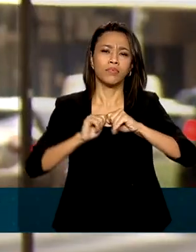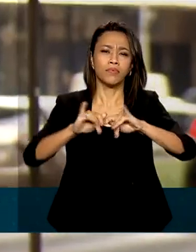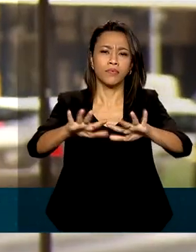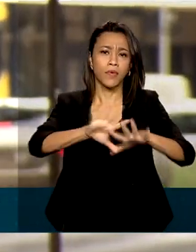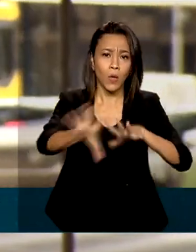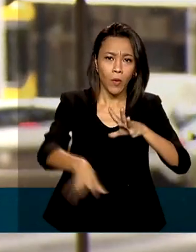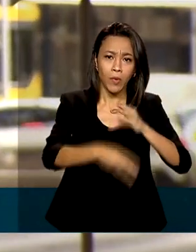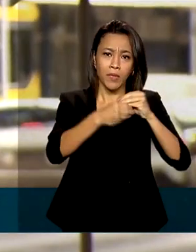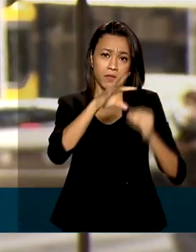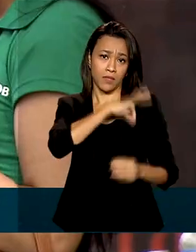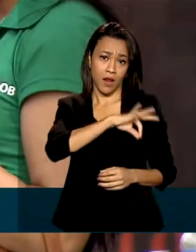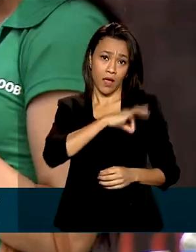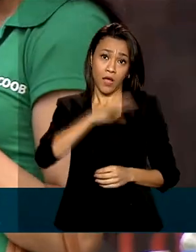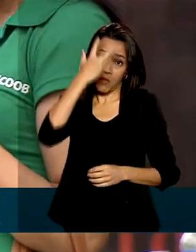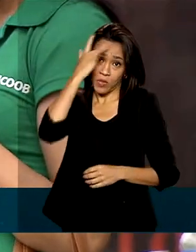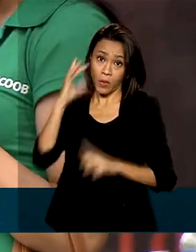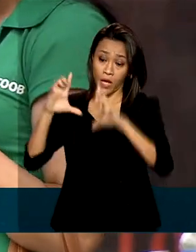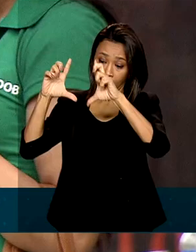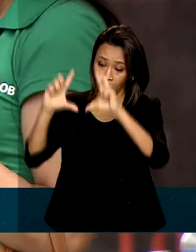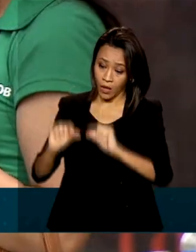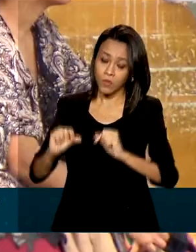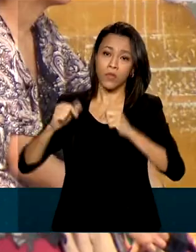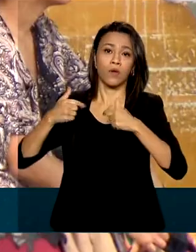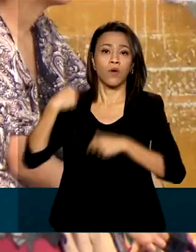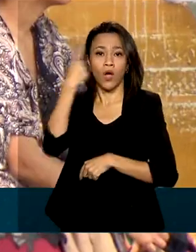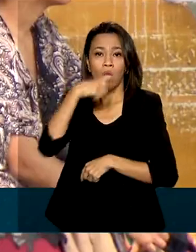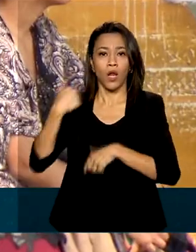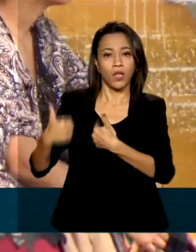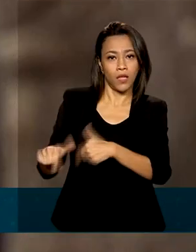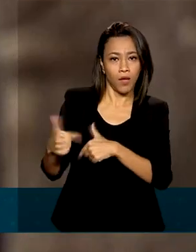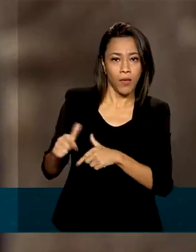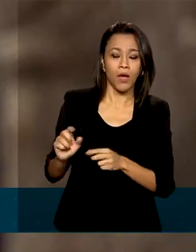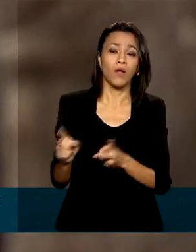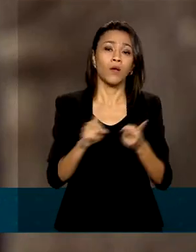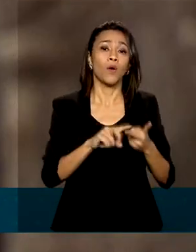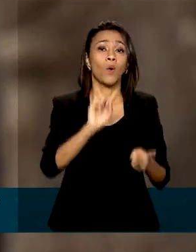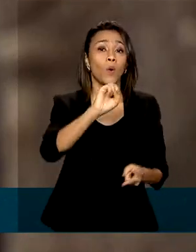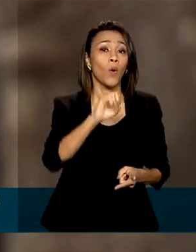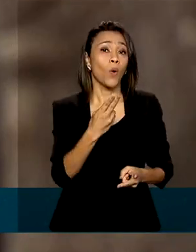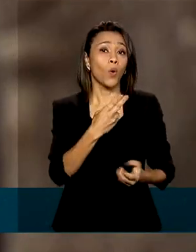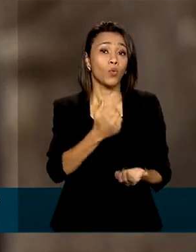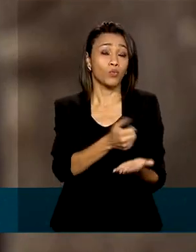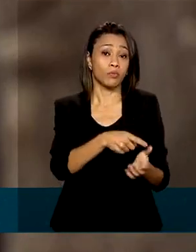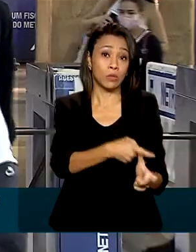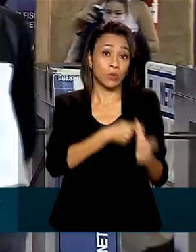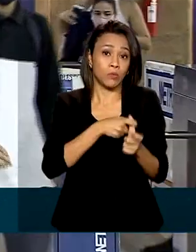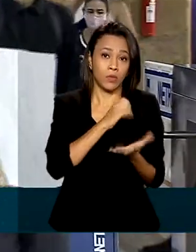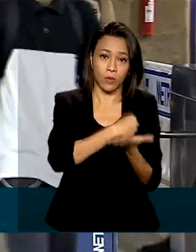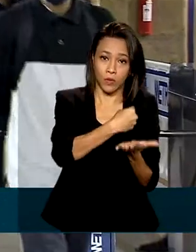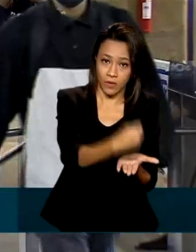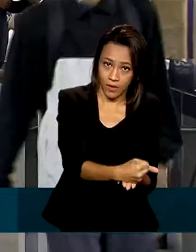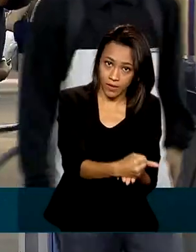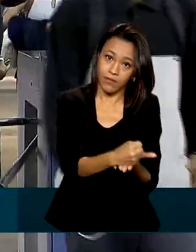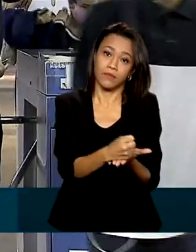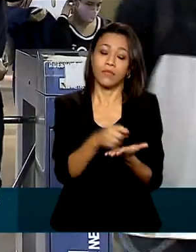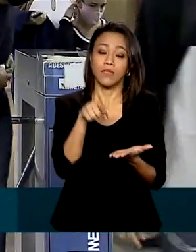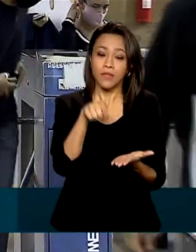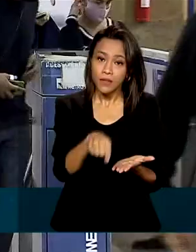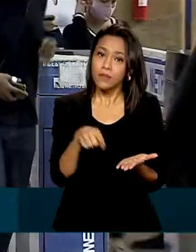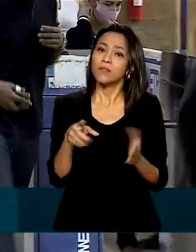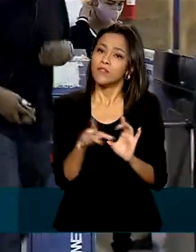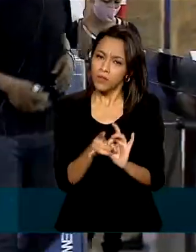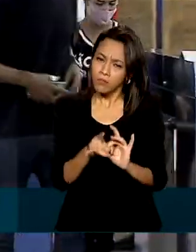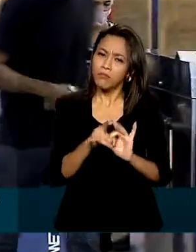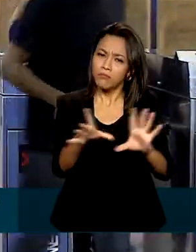naqueles casos em que o profissional teve redução de jornada de trabalho ou suspensão temporária de contrato, possibilidades permitidas